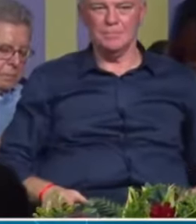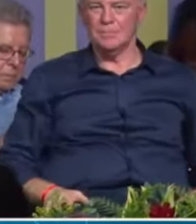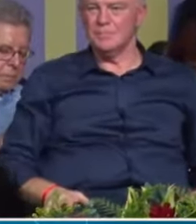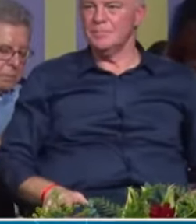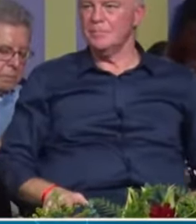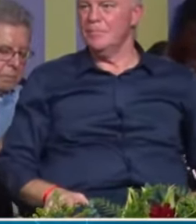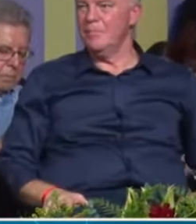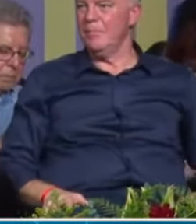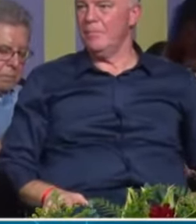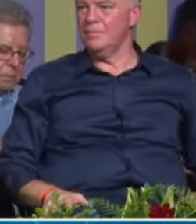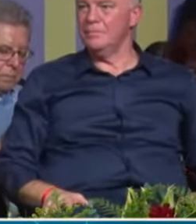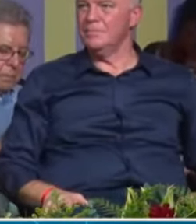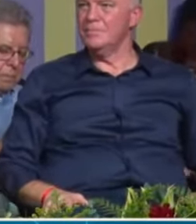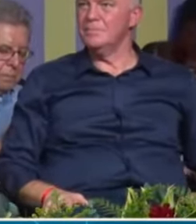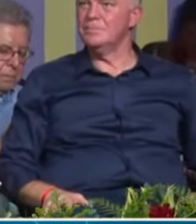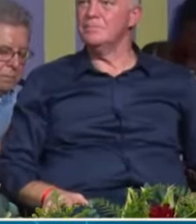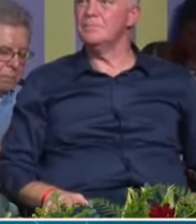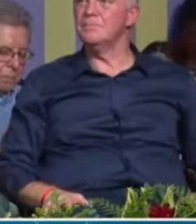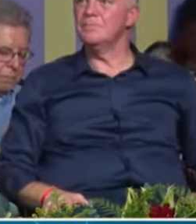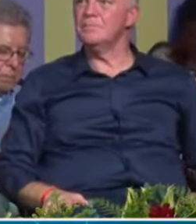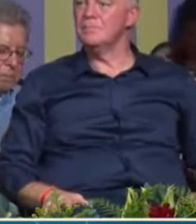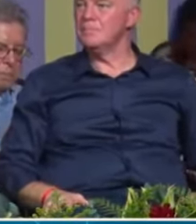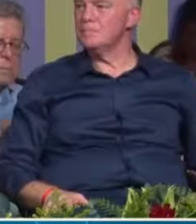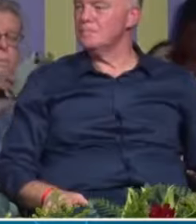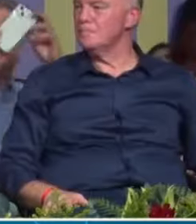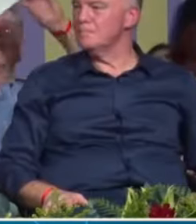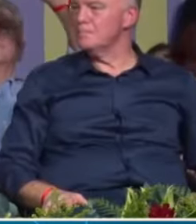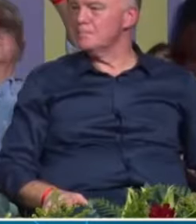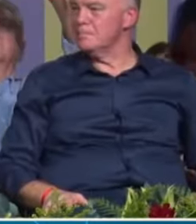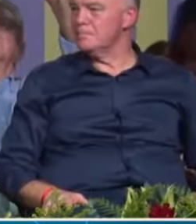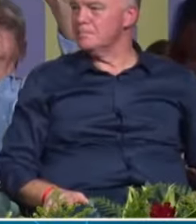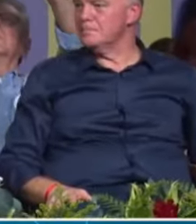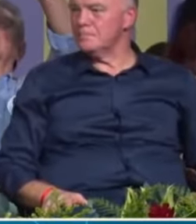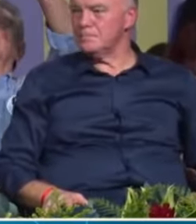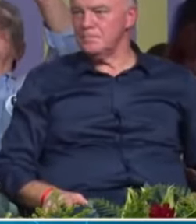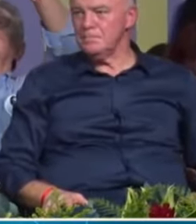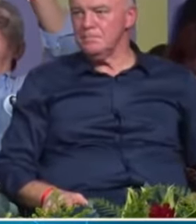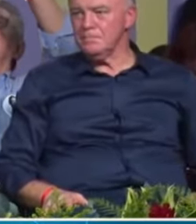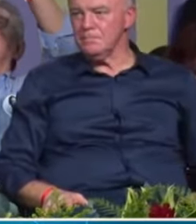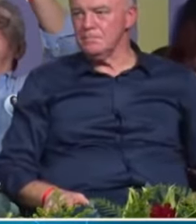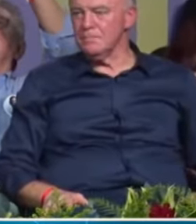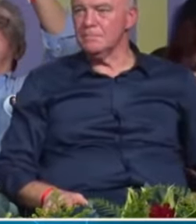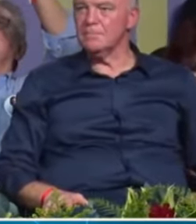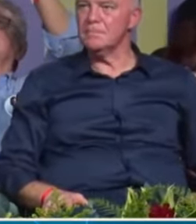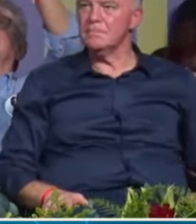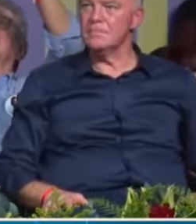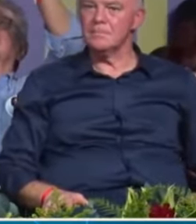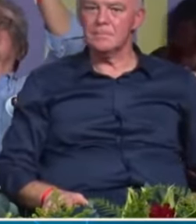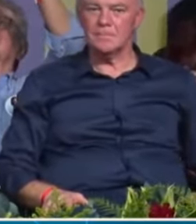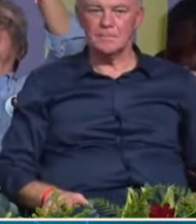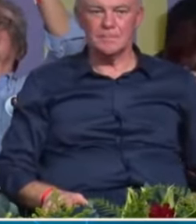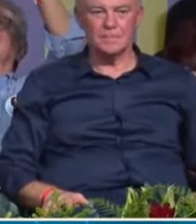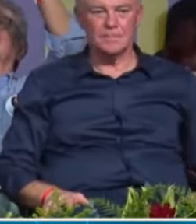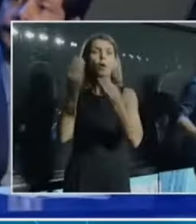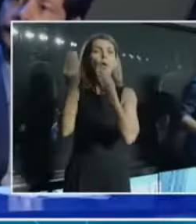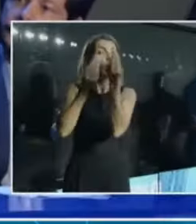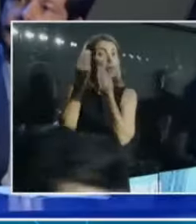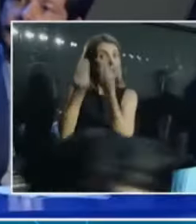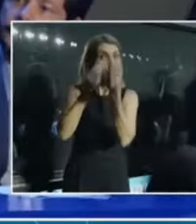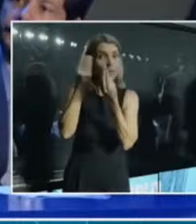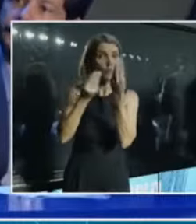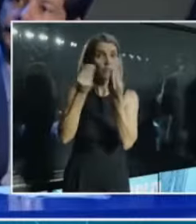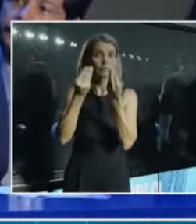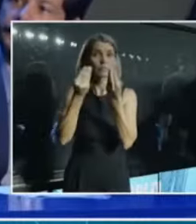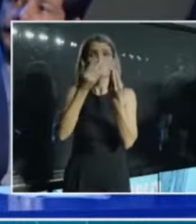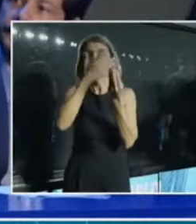Big Data, contratada pela TV Record, também sexta-feira, dia 4. Pesquisa Célio Ricardo da Silva, contratada